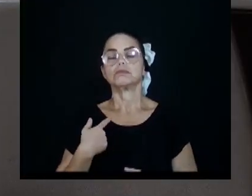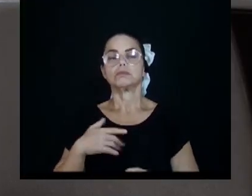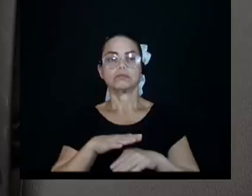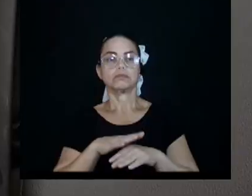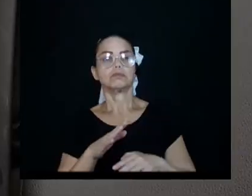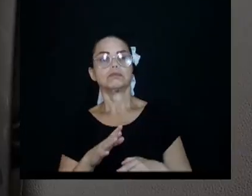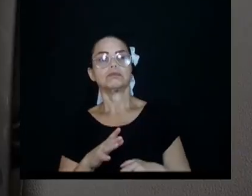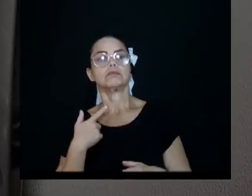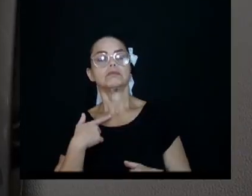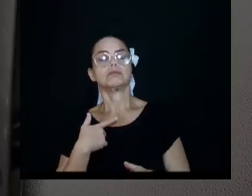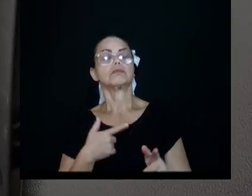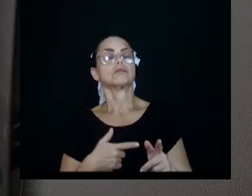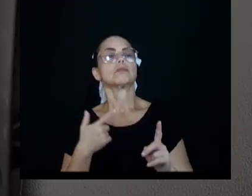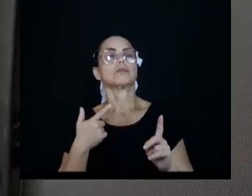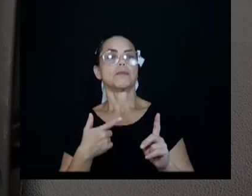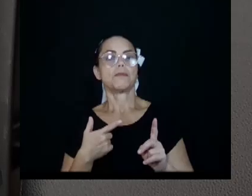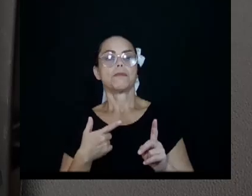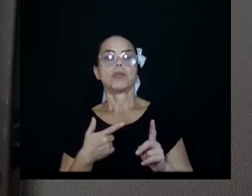Municipal,